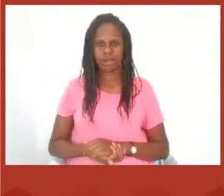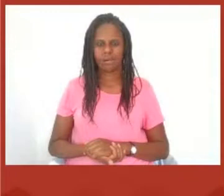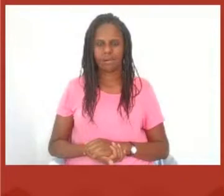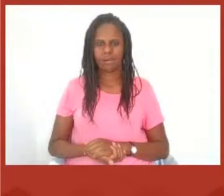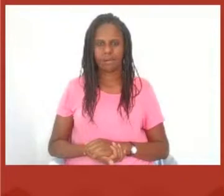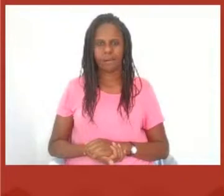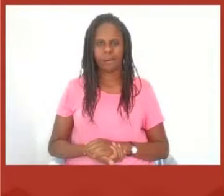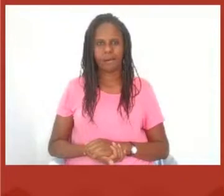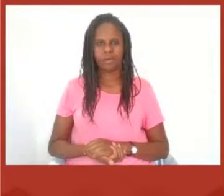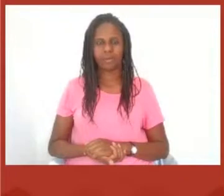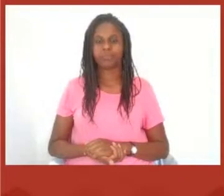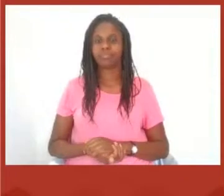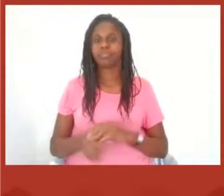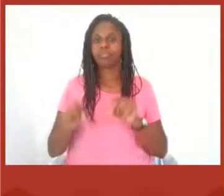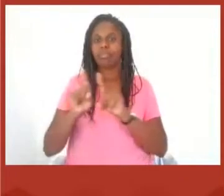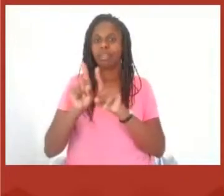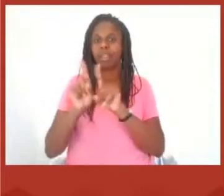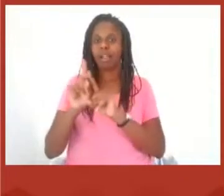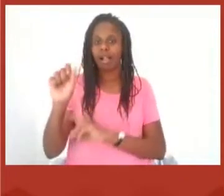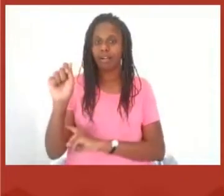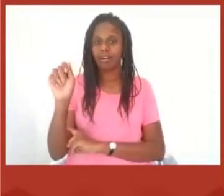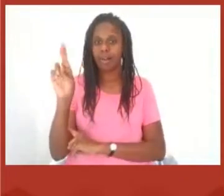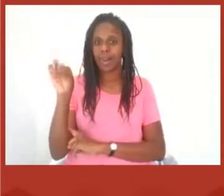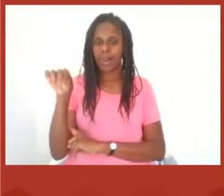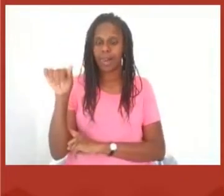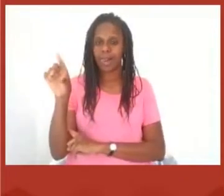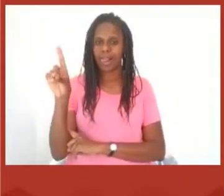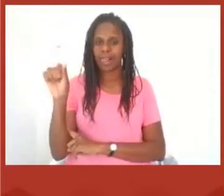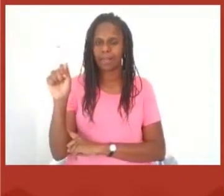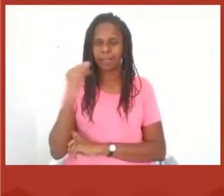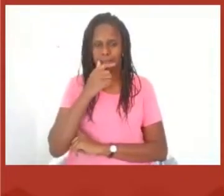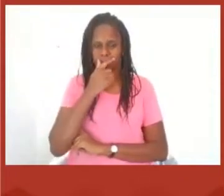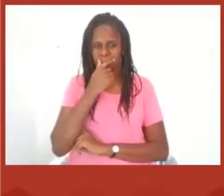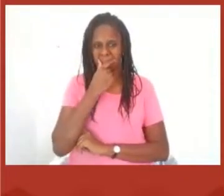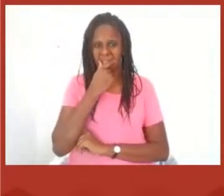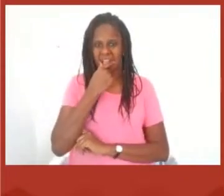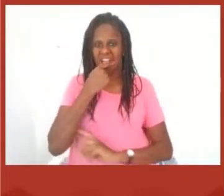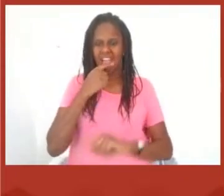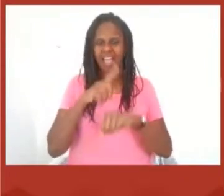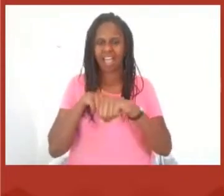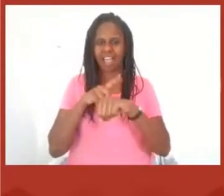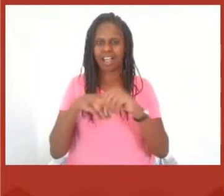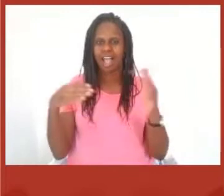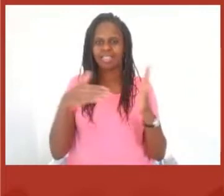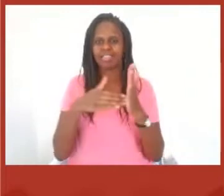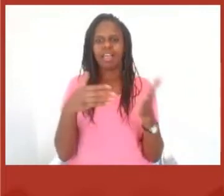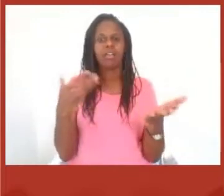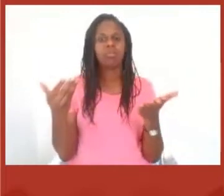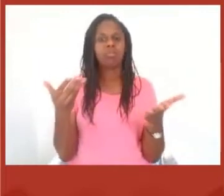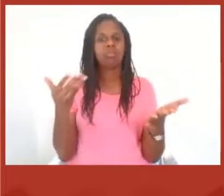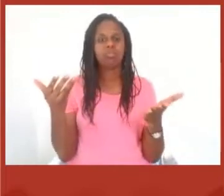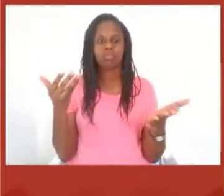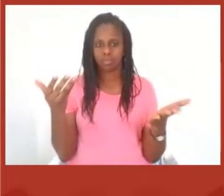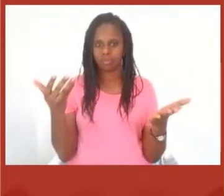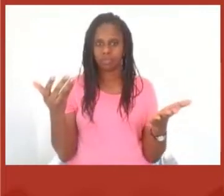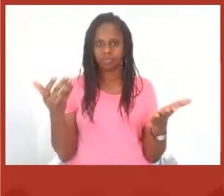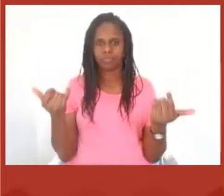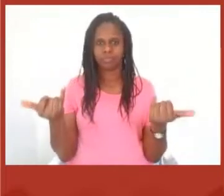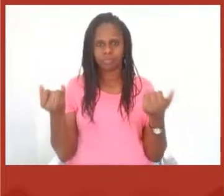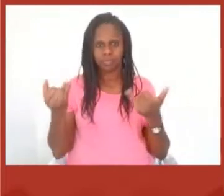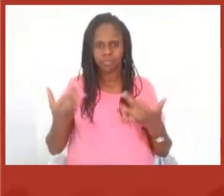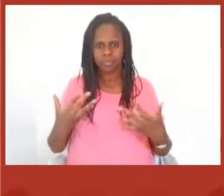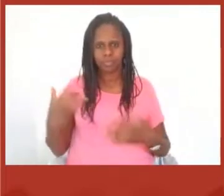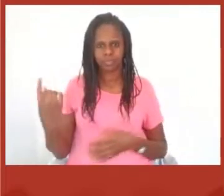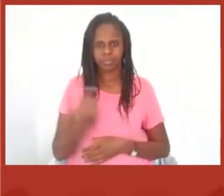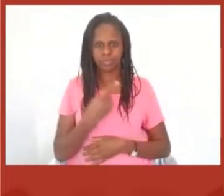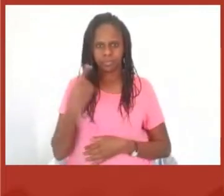E, Armando, como que a gente está de previsão aí? Até que horas nós estamos programados? Você quer dar uma parcial? É, assim,